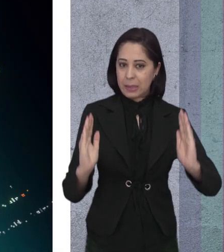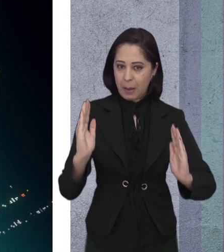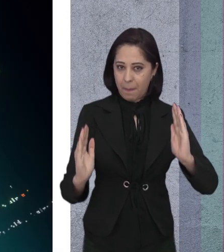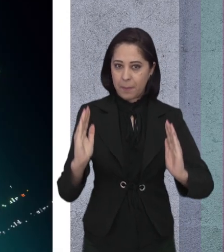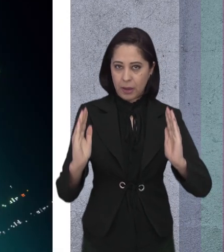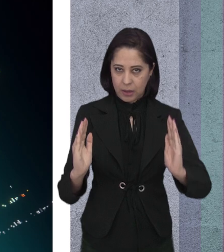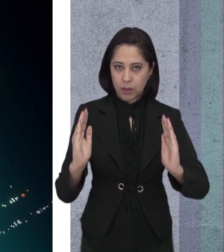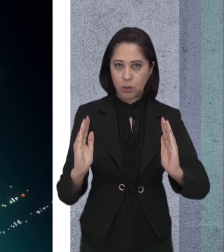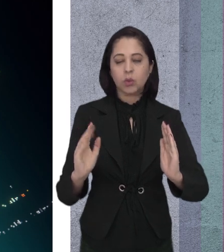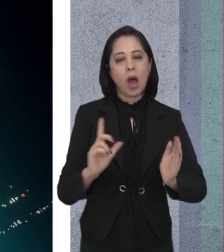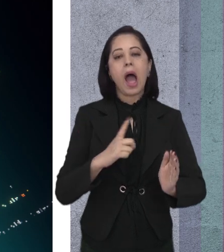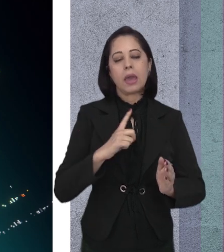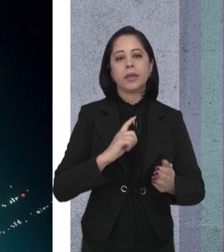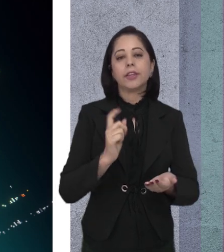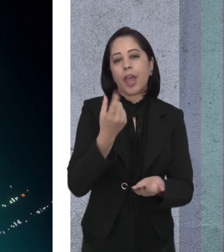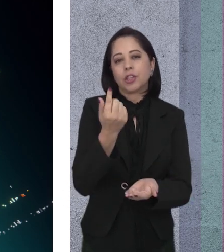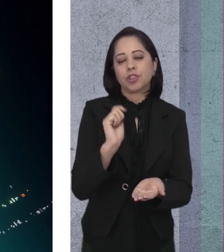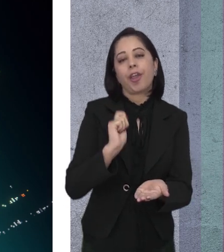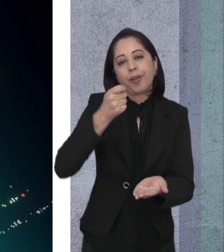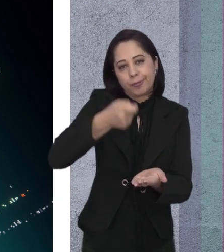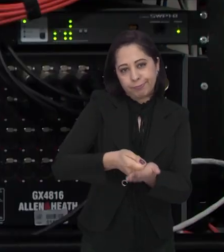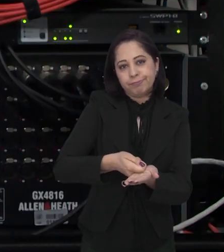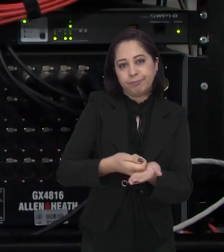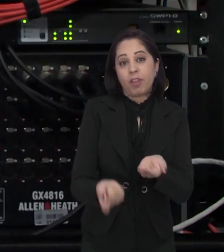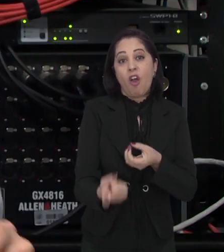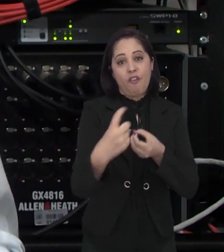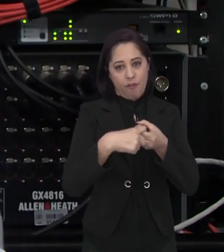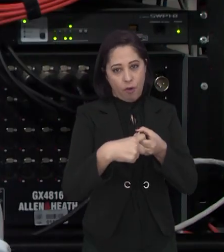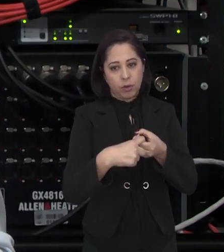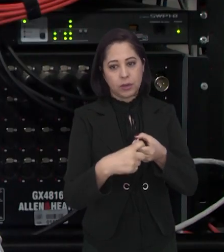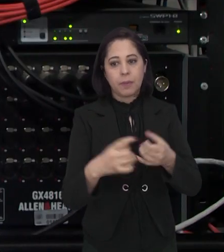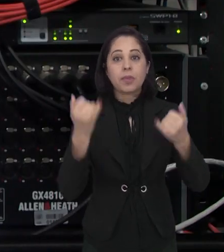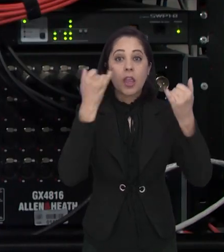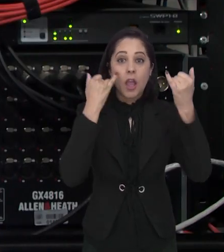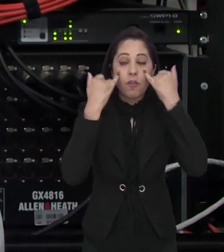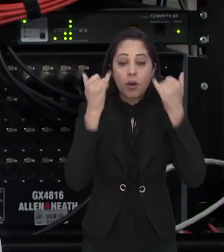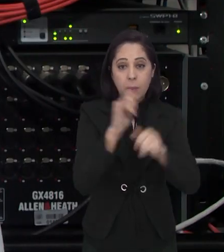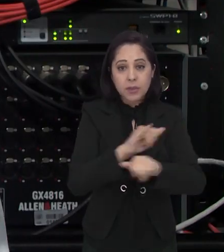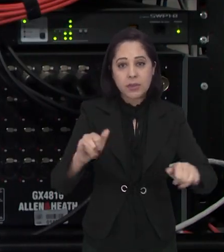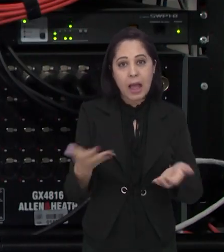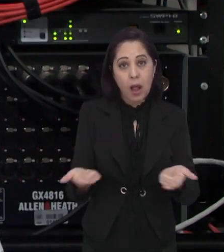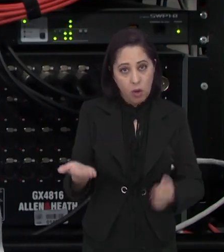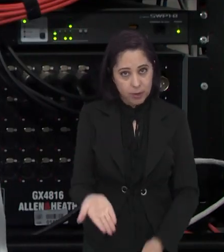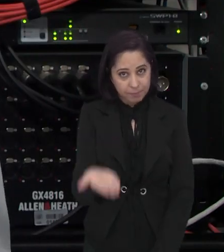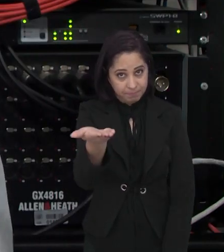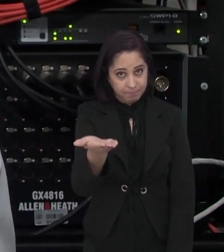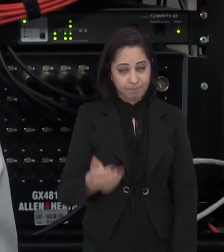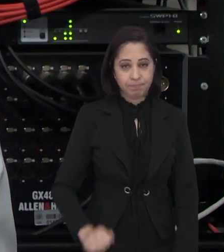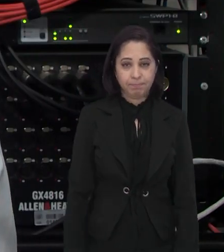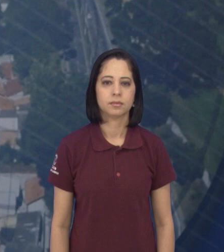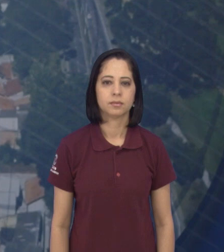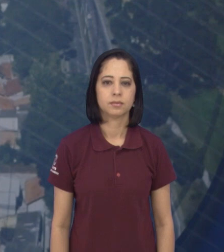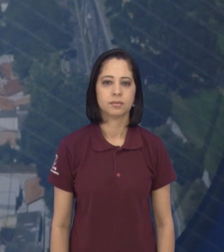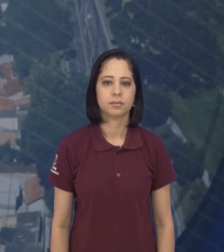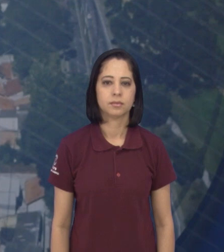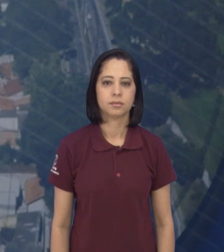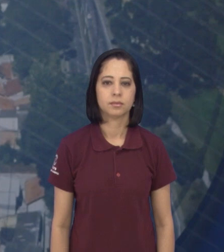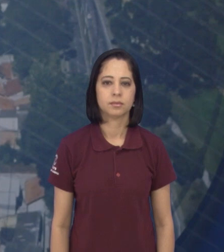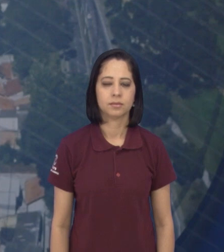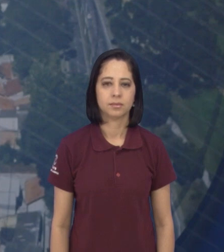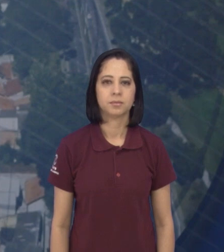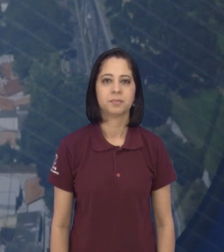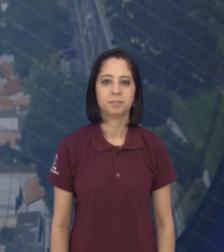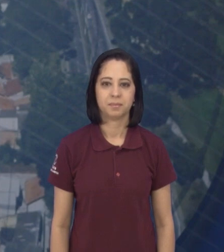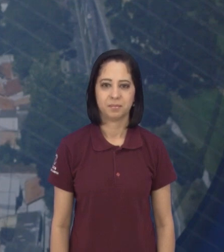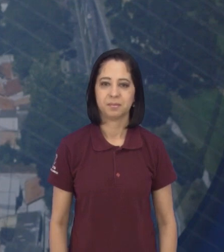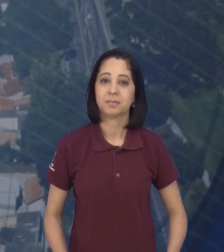receber essa indenização de R$500. Essas são as informações e a gente volta para o estúdio. Tá,